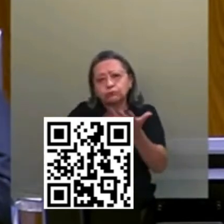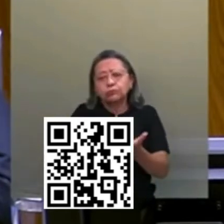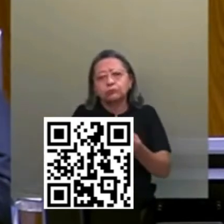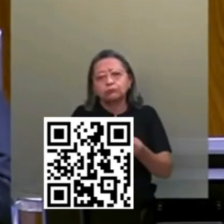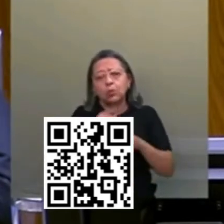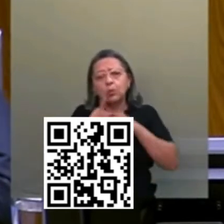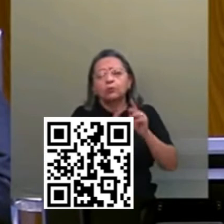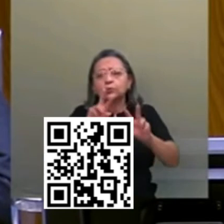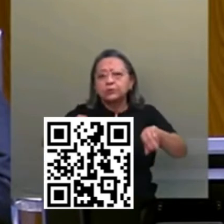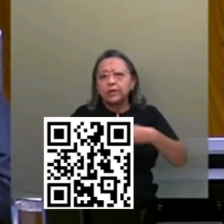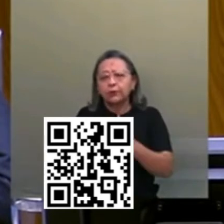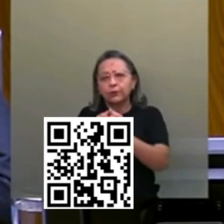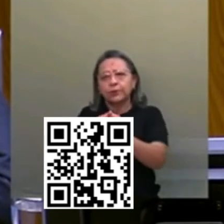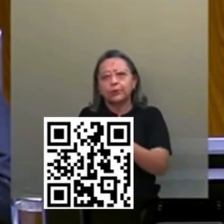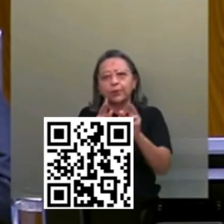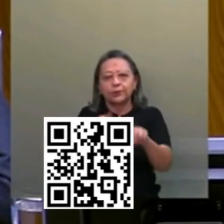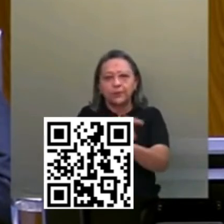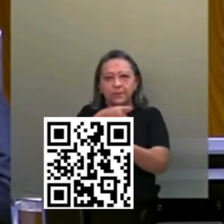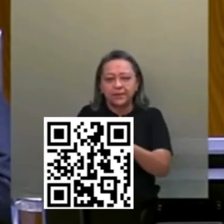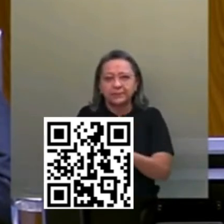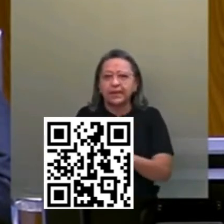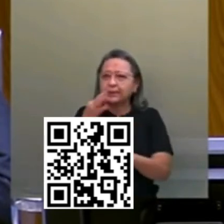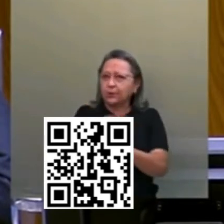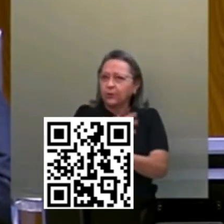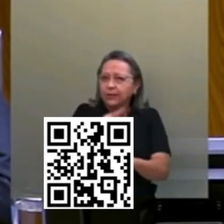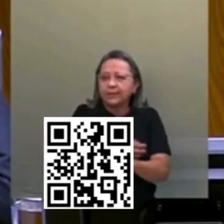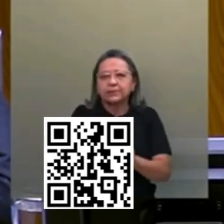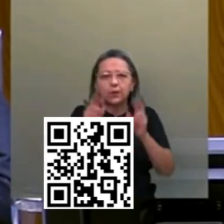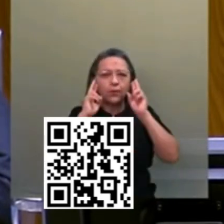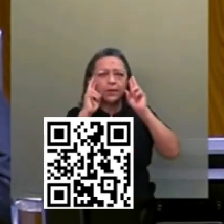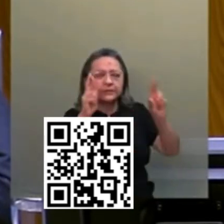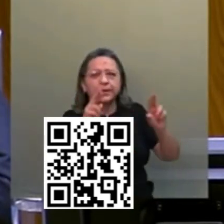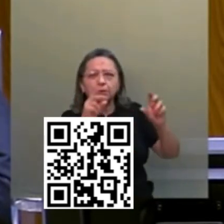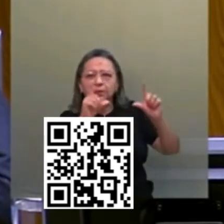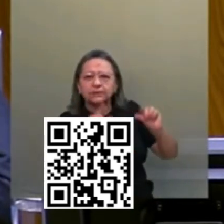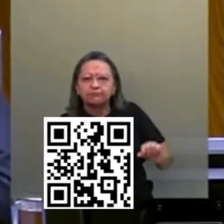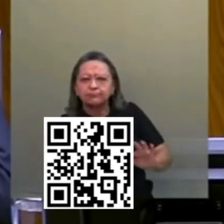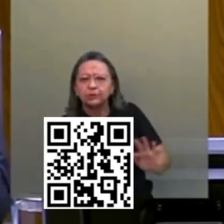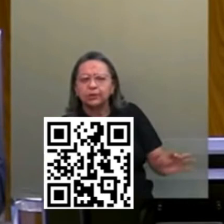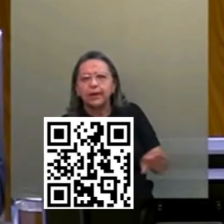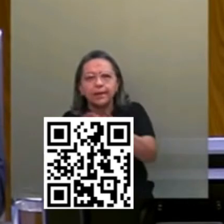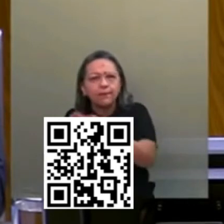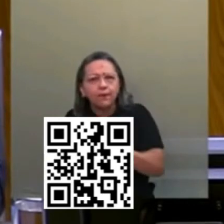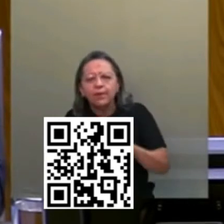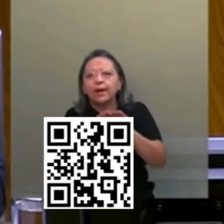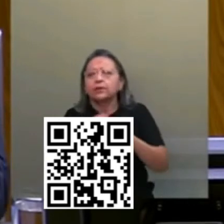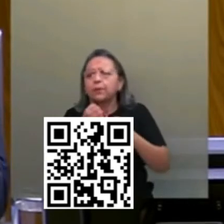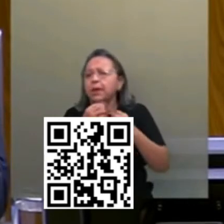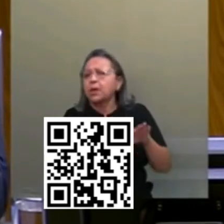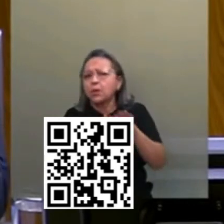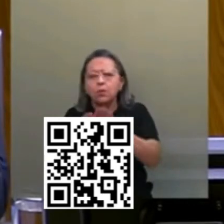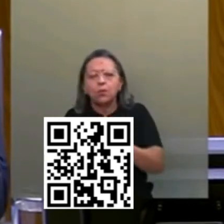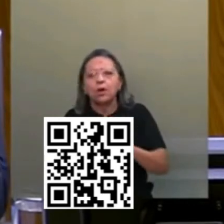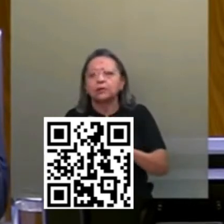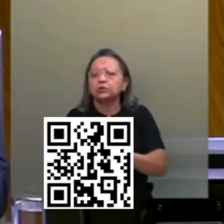e nos reúnem enquanto nação. A tolerância, o respeito às minorias, a igualdade, o bem comum,